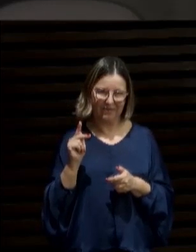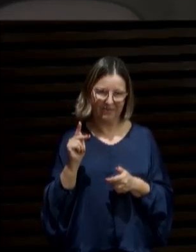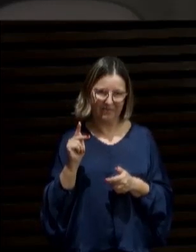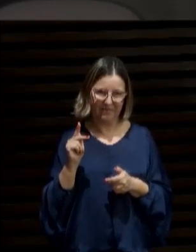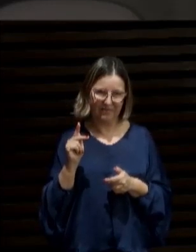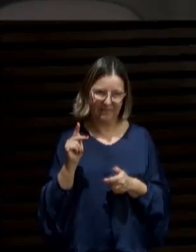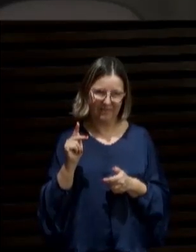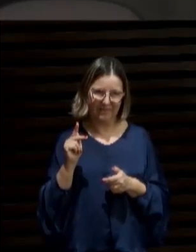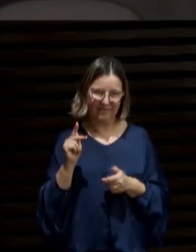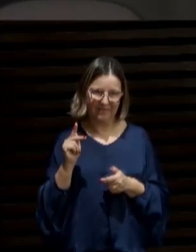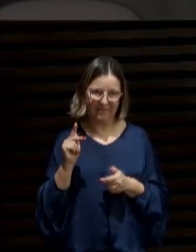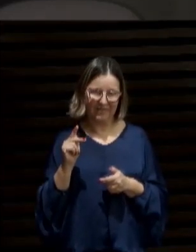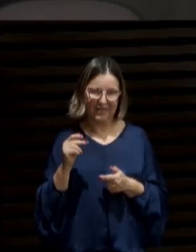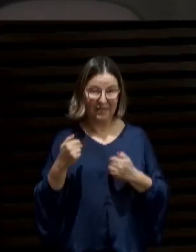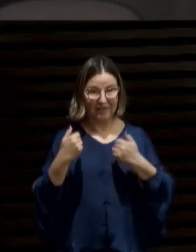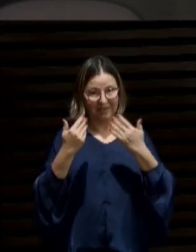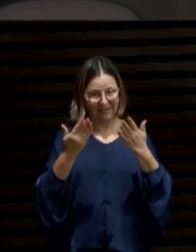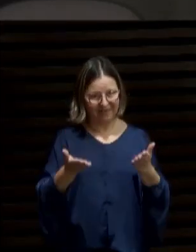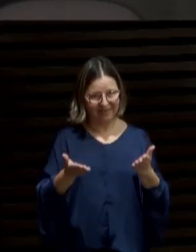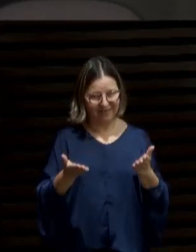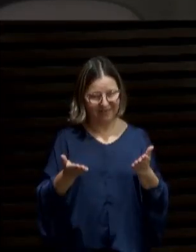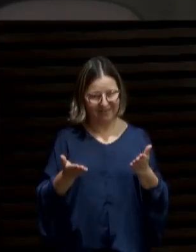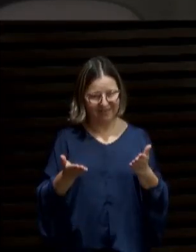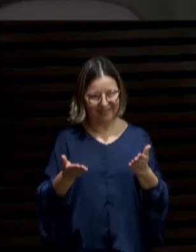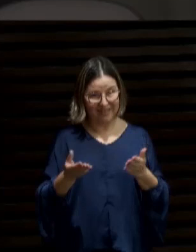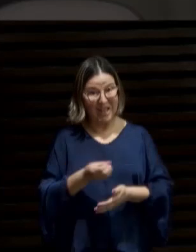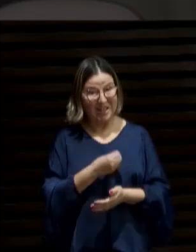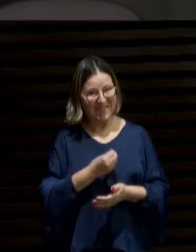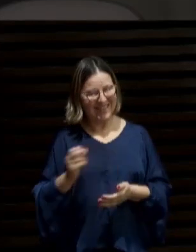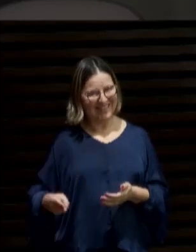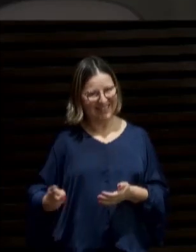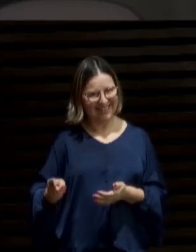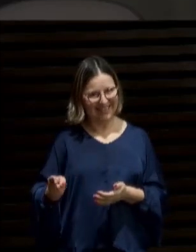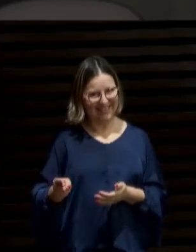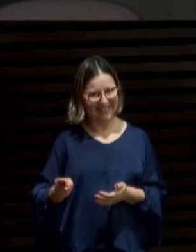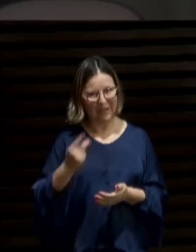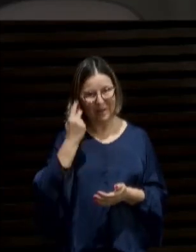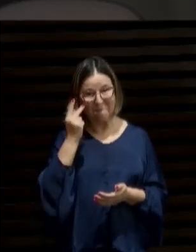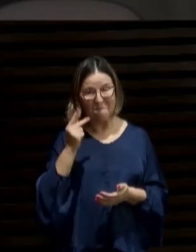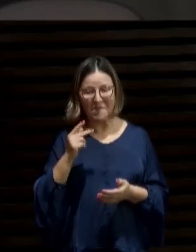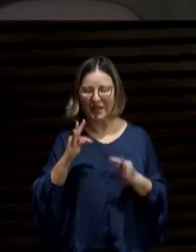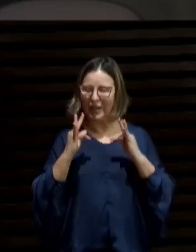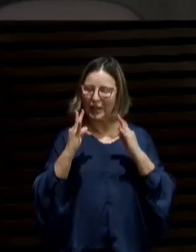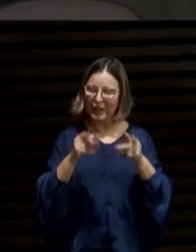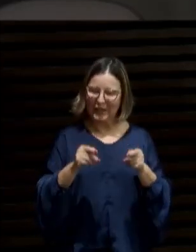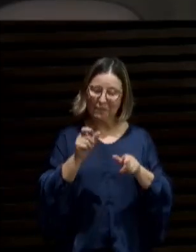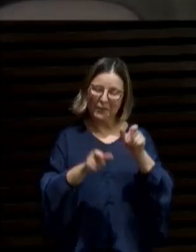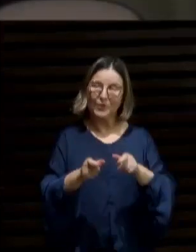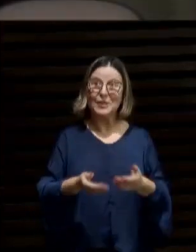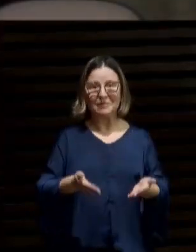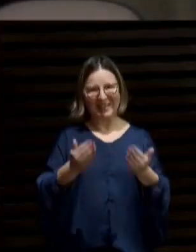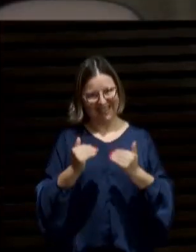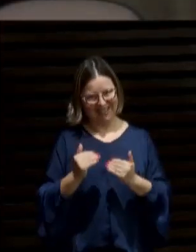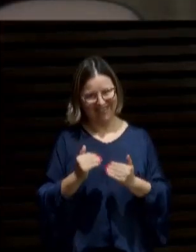conceda, dê é o mesmo verbo, dê a vida eterna a todos os que lhe deste.